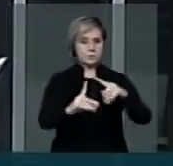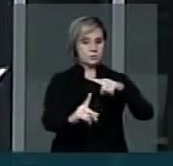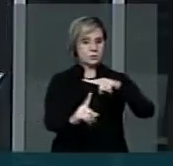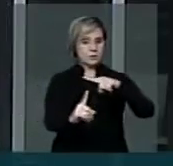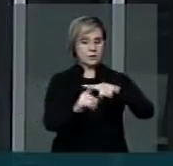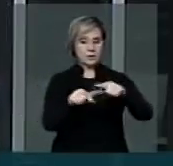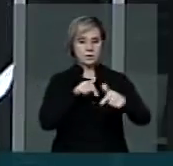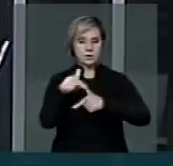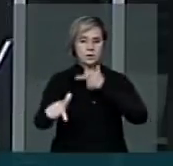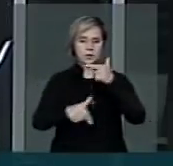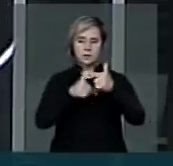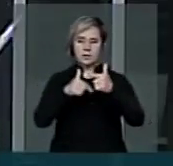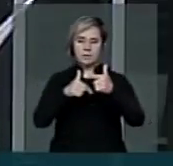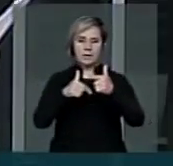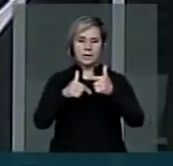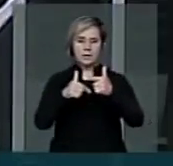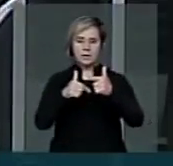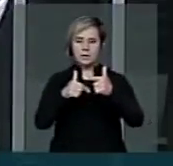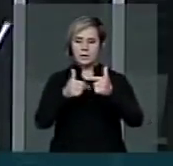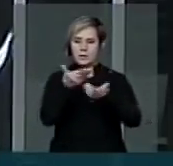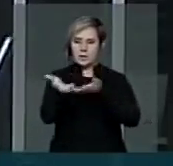que trabalha em recuperação, como eu disse.